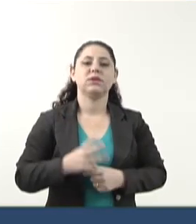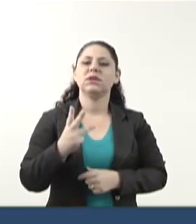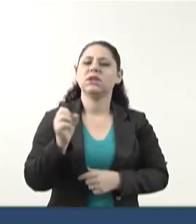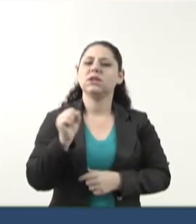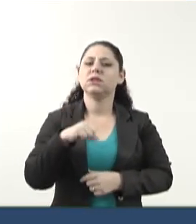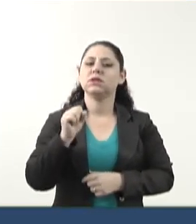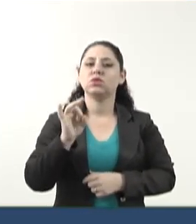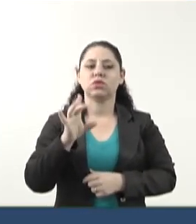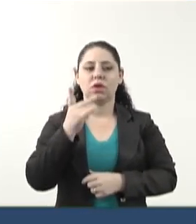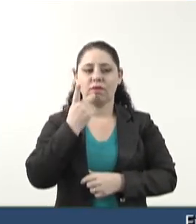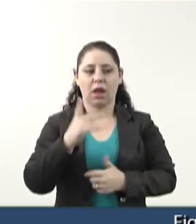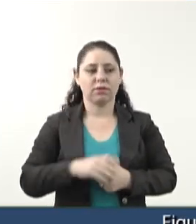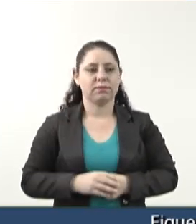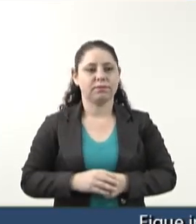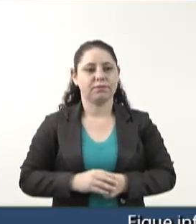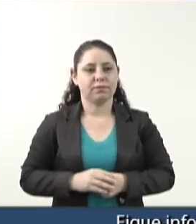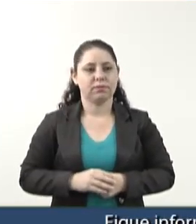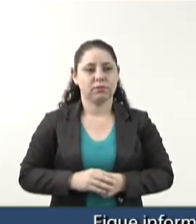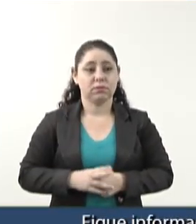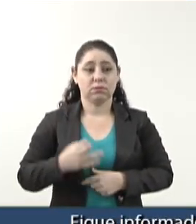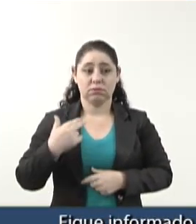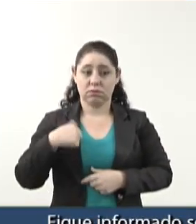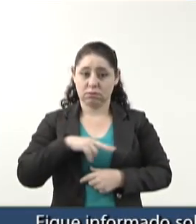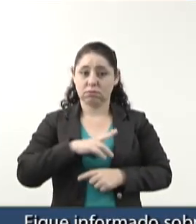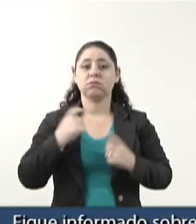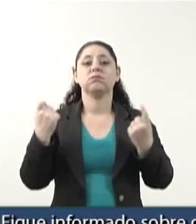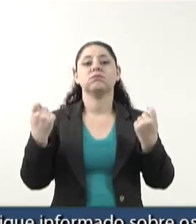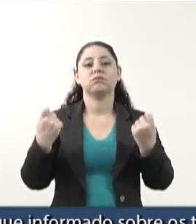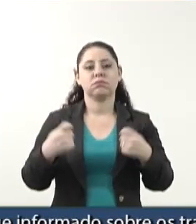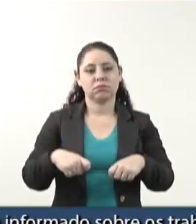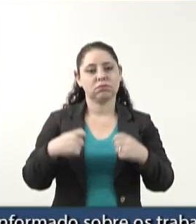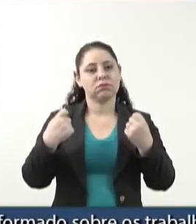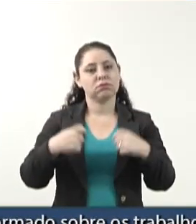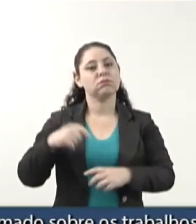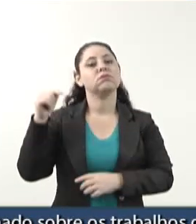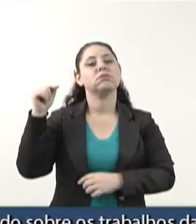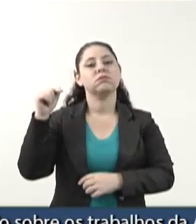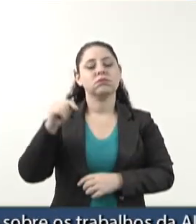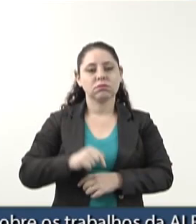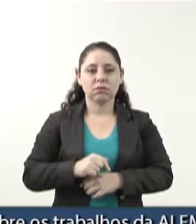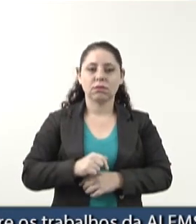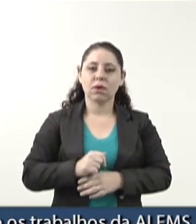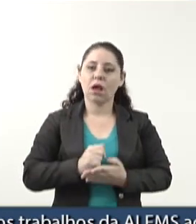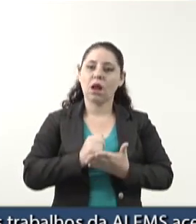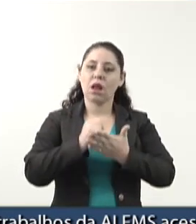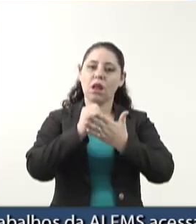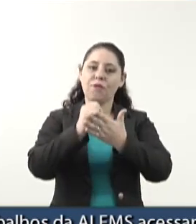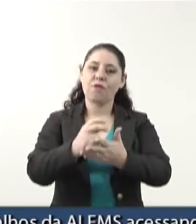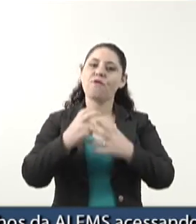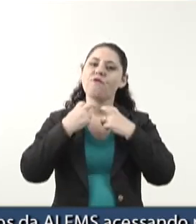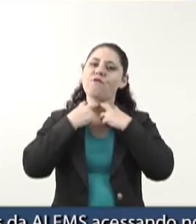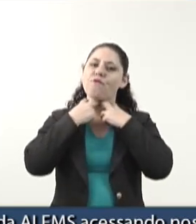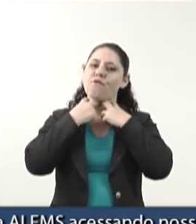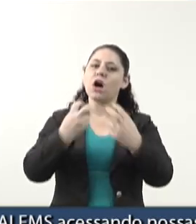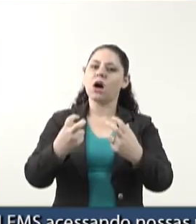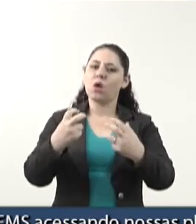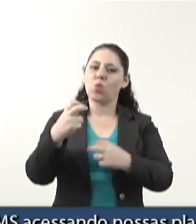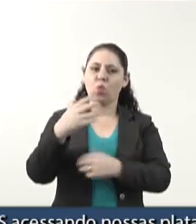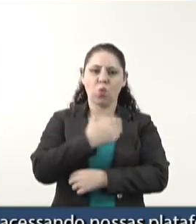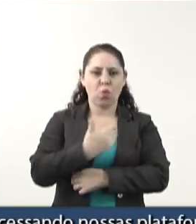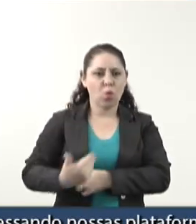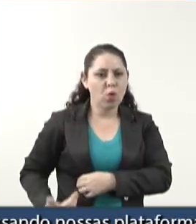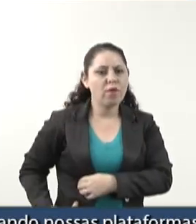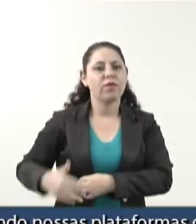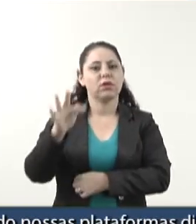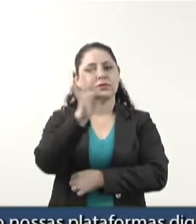segundos dizendo, nós precisamos aqui levar a nossa voz à bancada federal